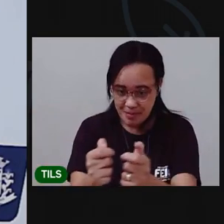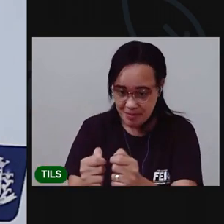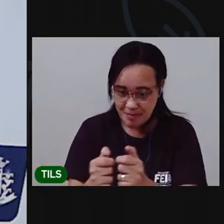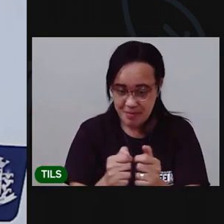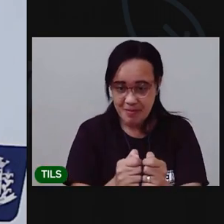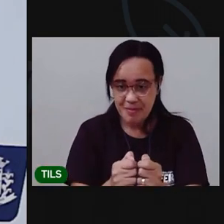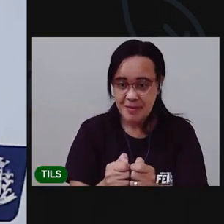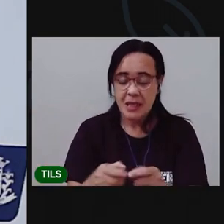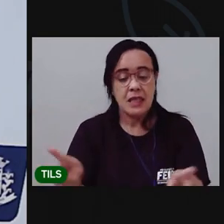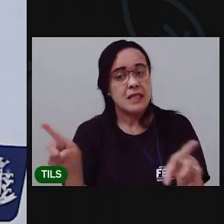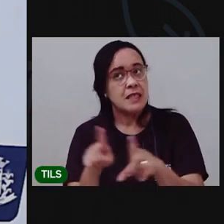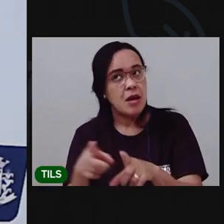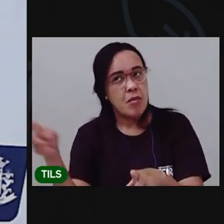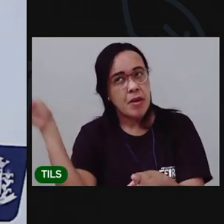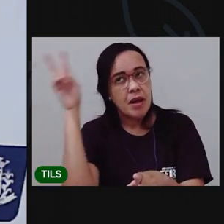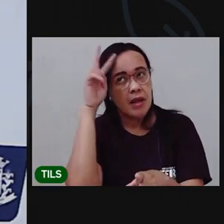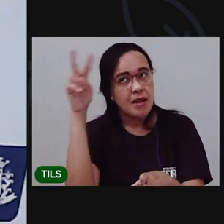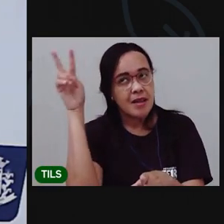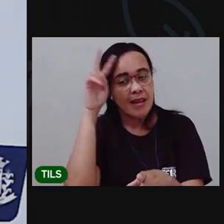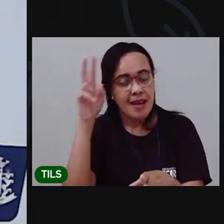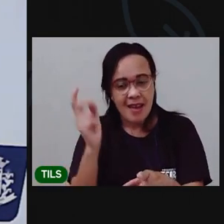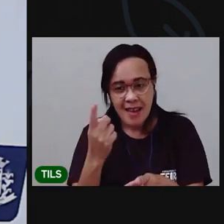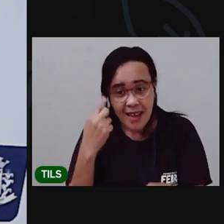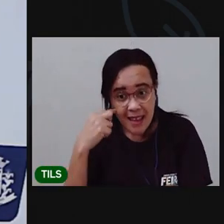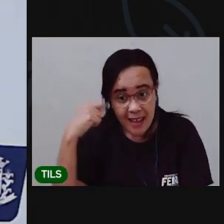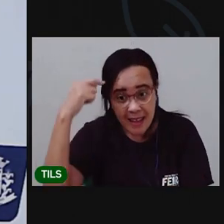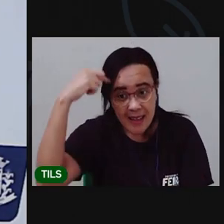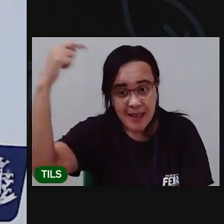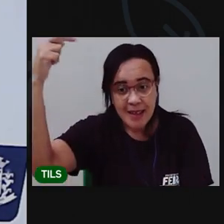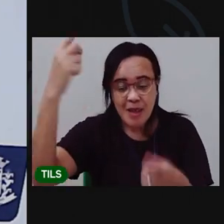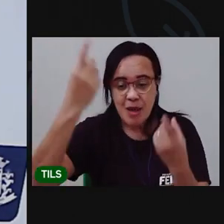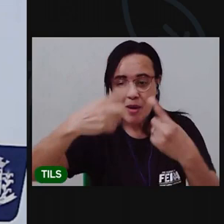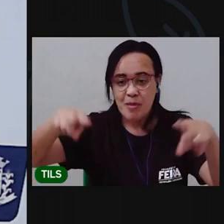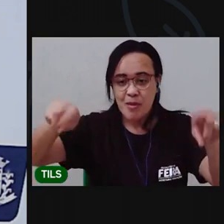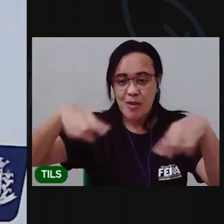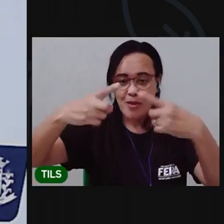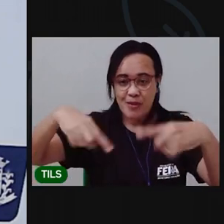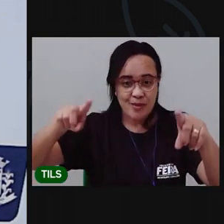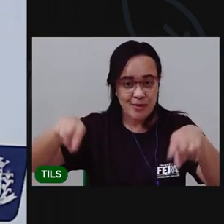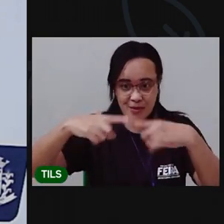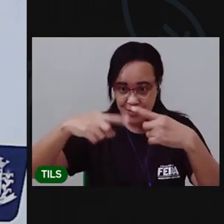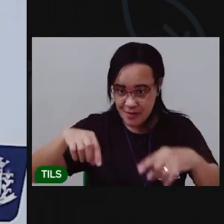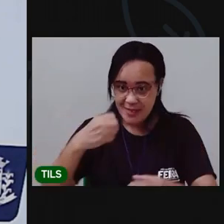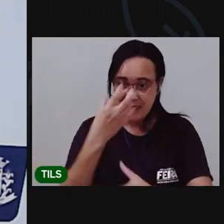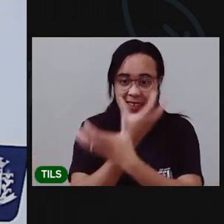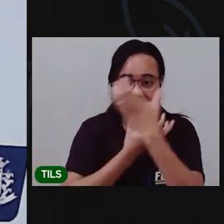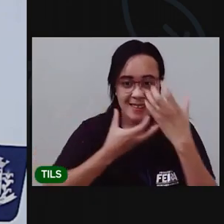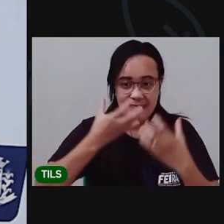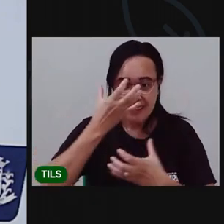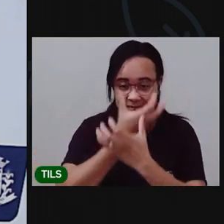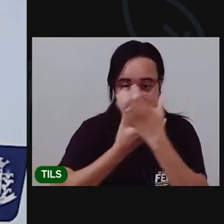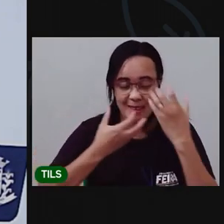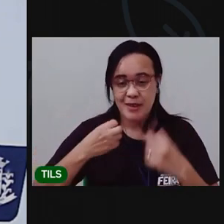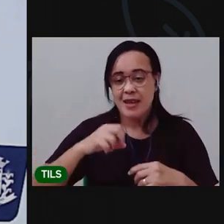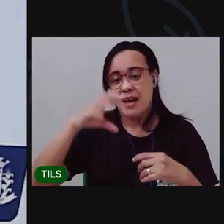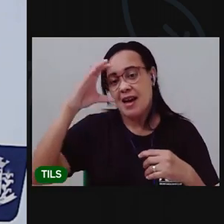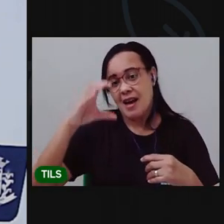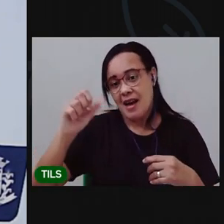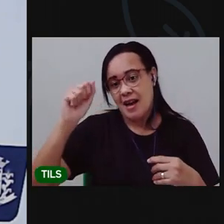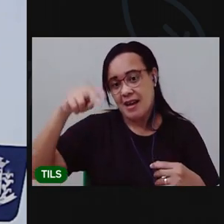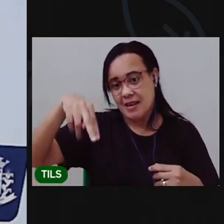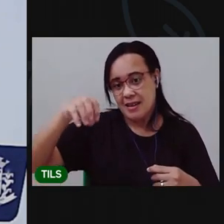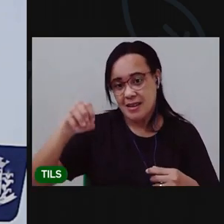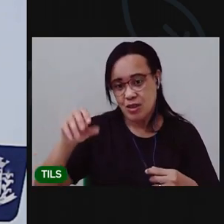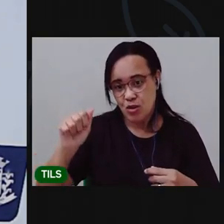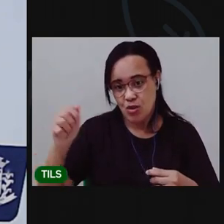relembramos aquela música, né? A canoa virou, relembramos a historinha que aquela música contava e identificamos